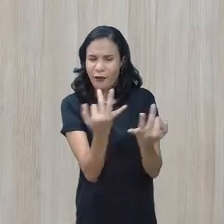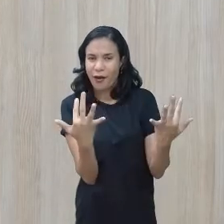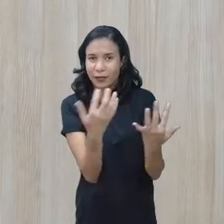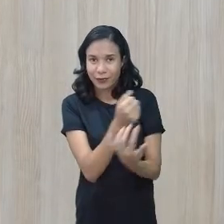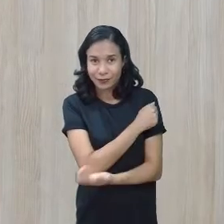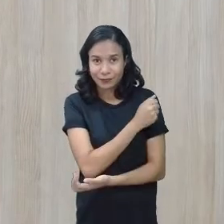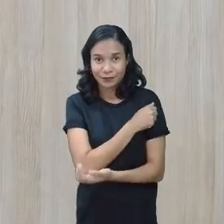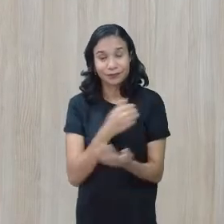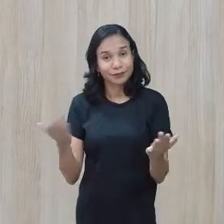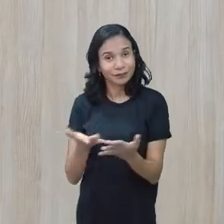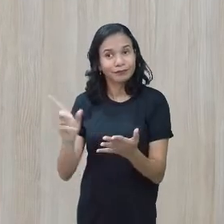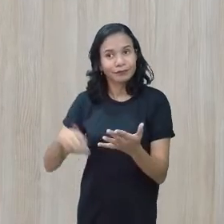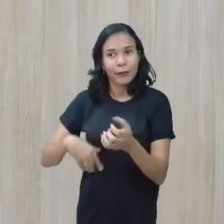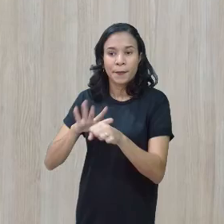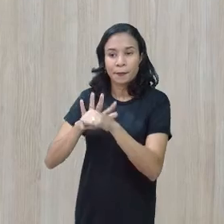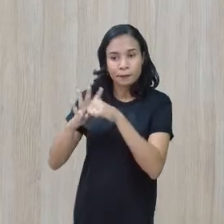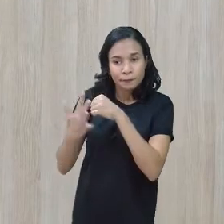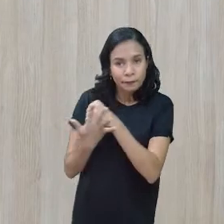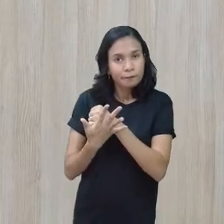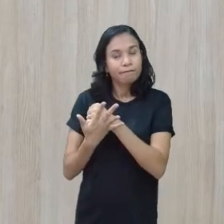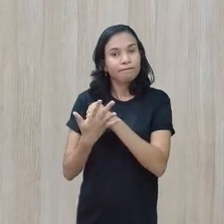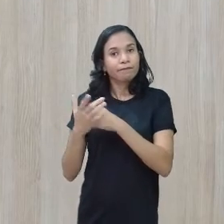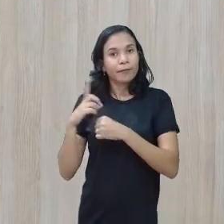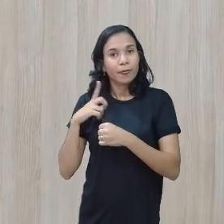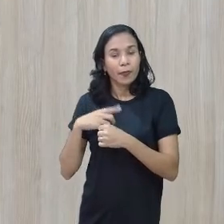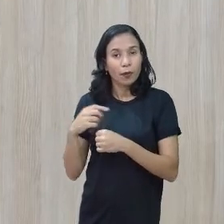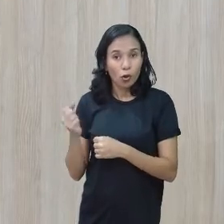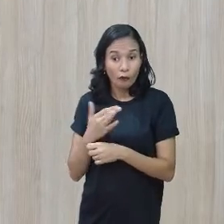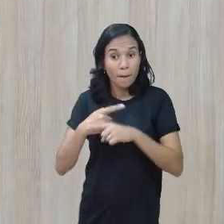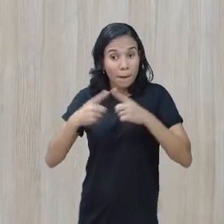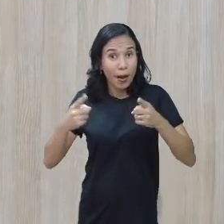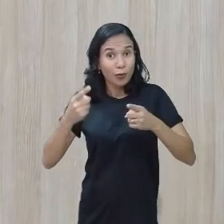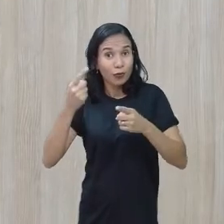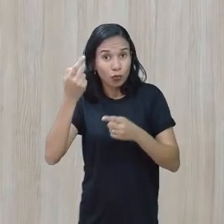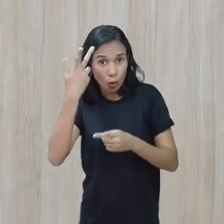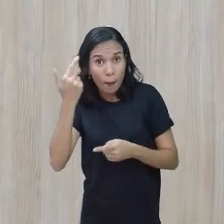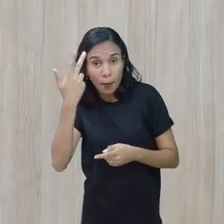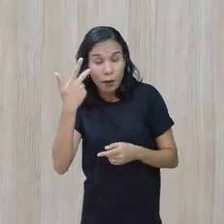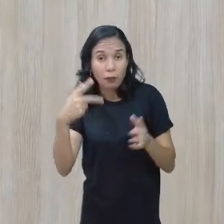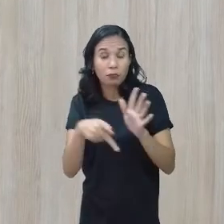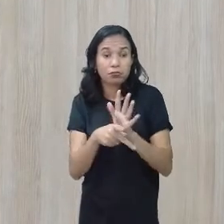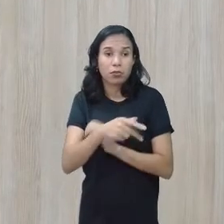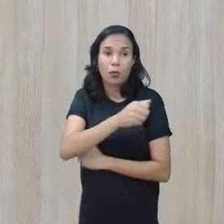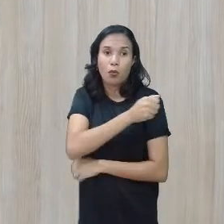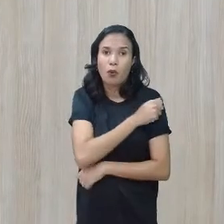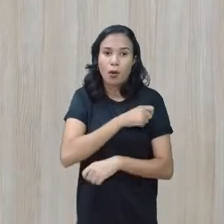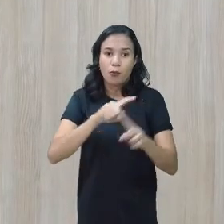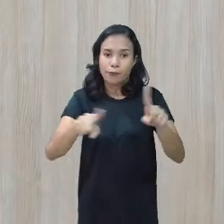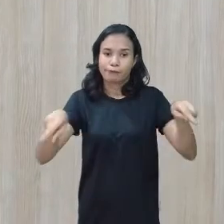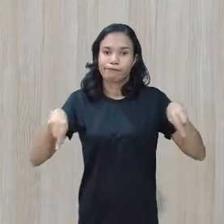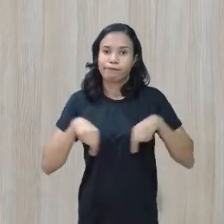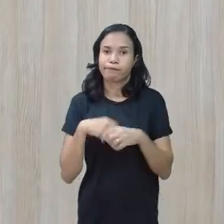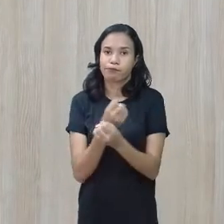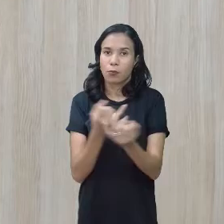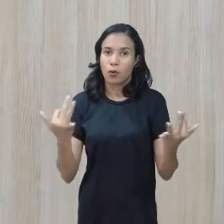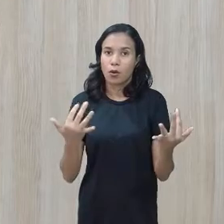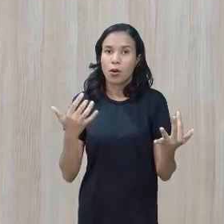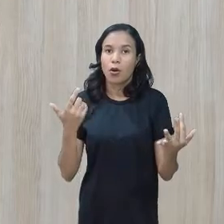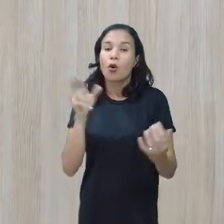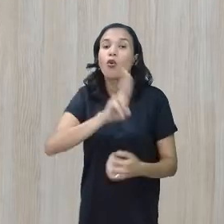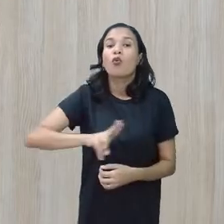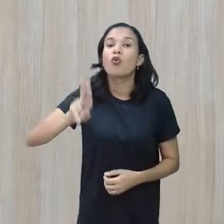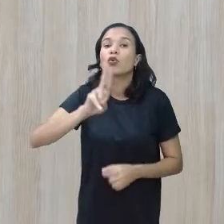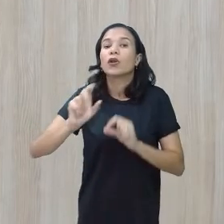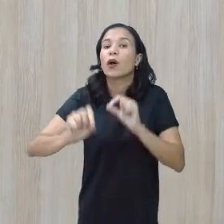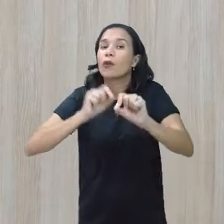Exceto agora nesse momento de pandemia, com essa nova configuração. Mas o instrumento dele maior é a audição, Sim. não